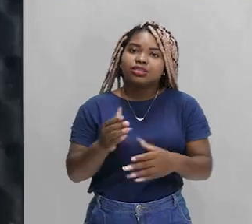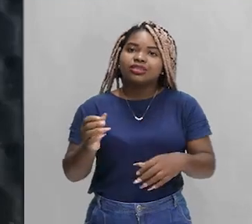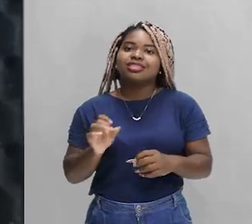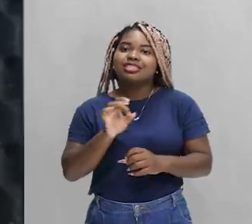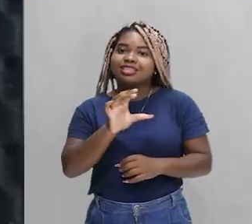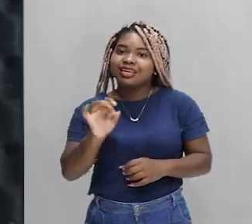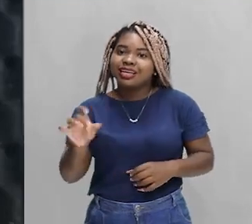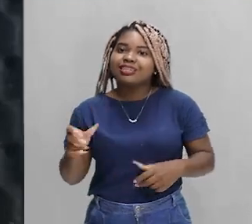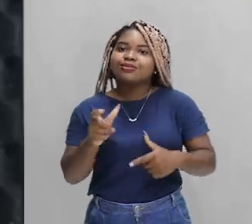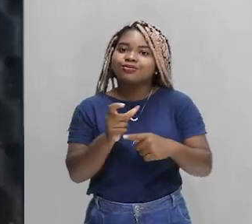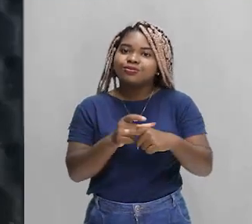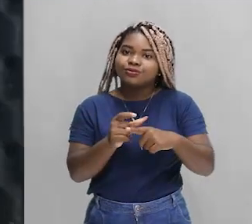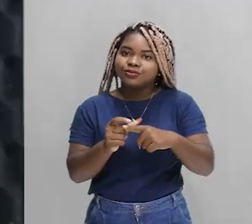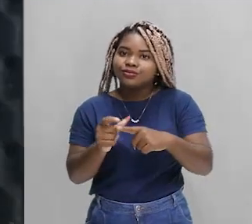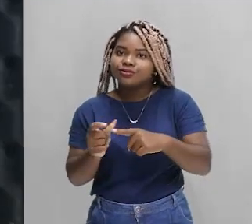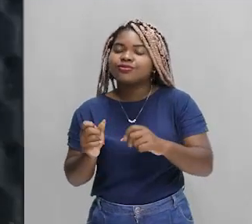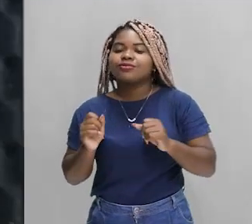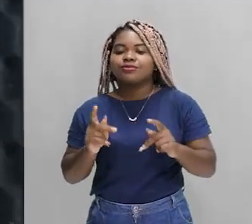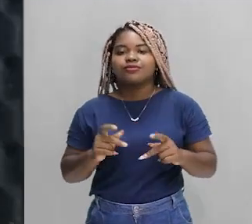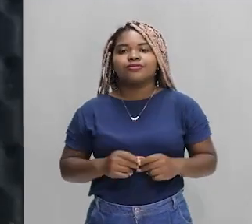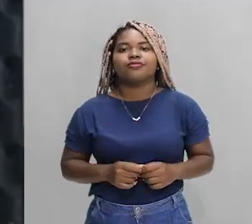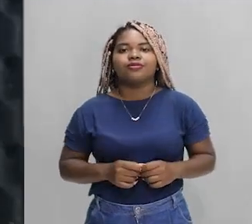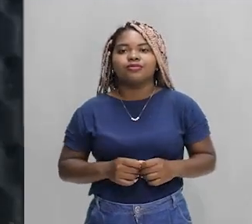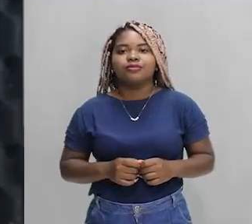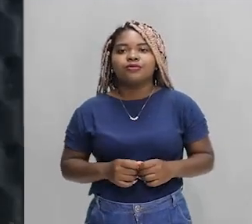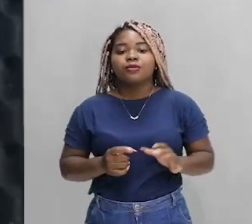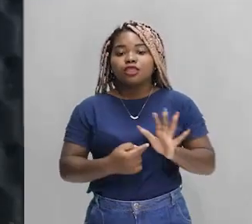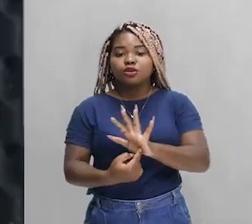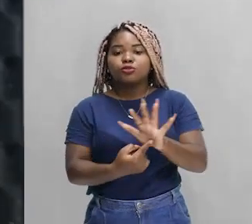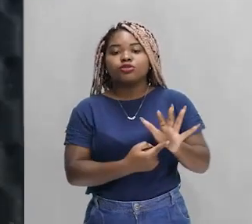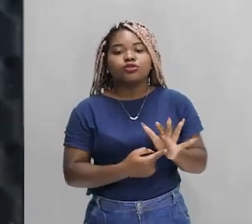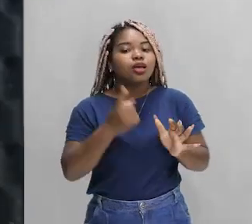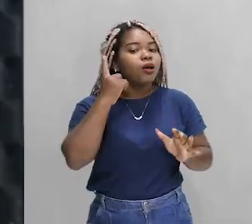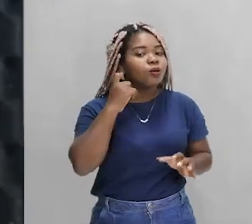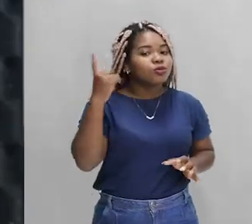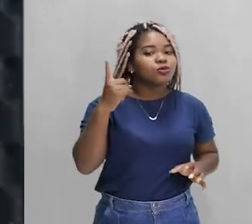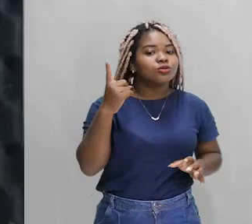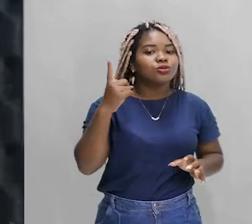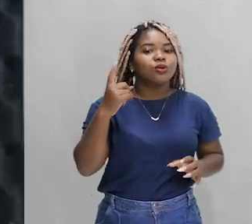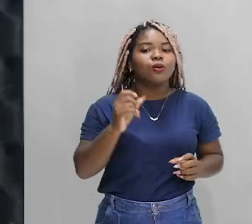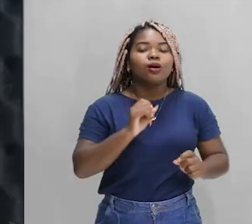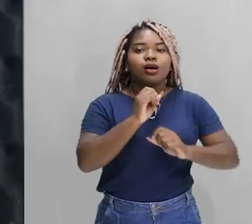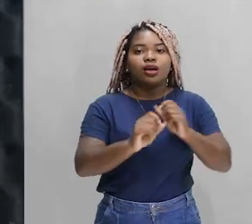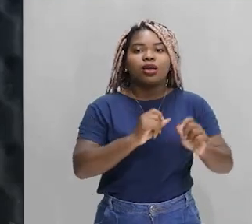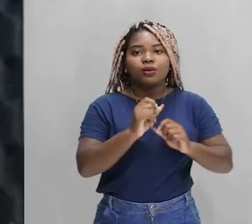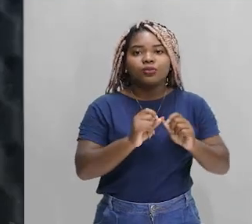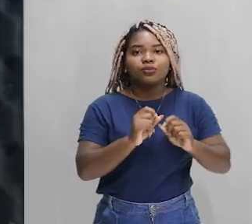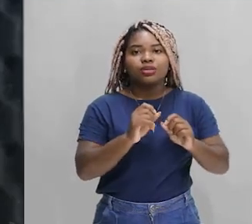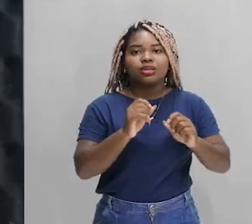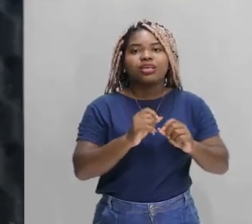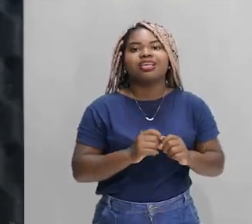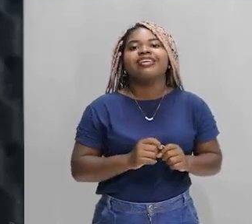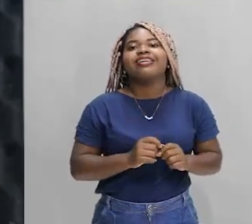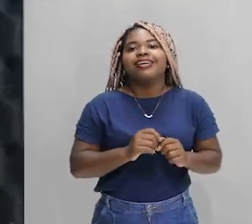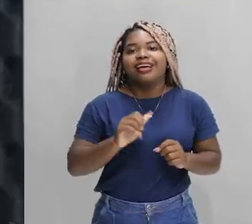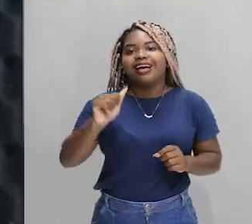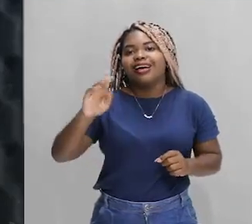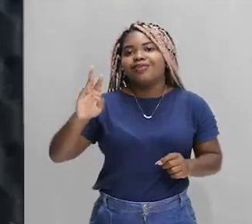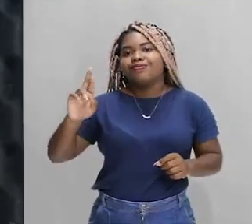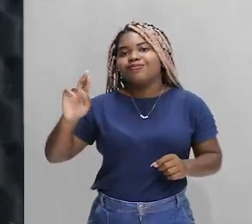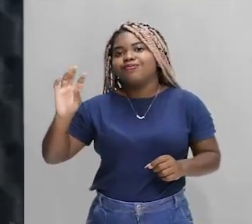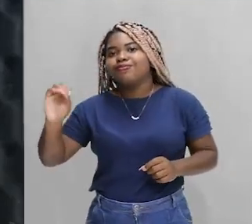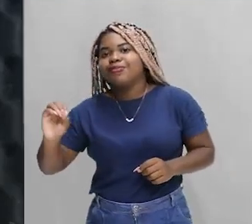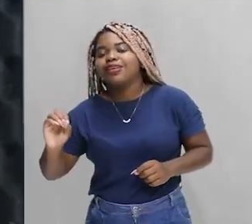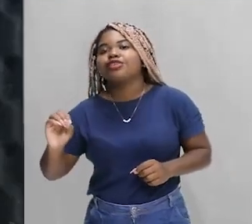função, mostrar quando o som é aberto, no caso dos acentos agudos, e quando o som ele é fechado, no caso do